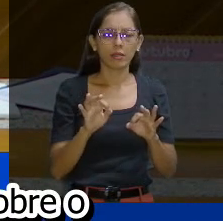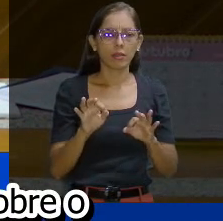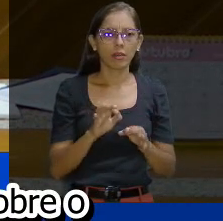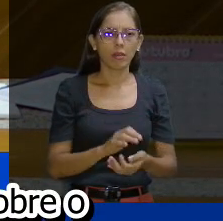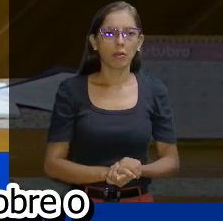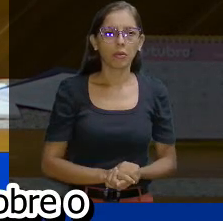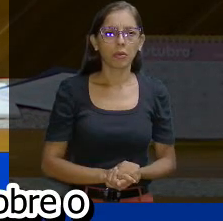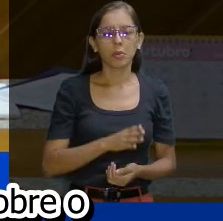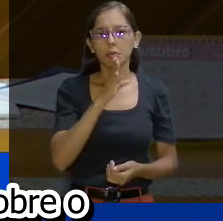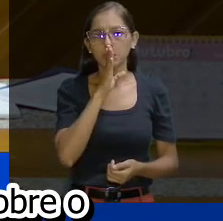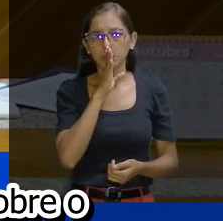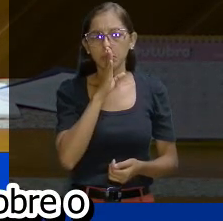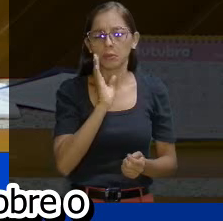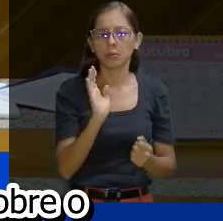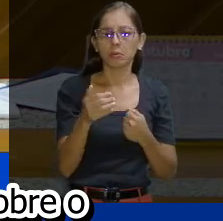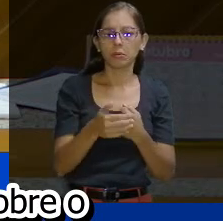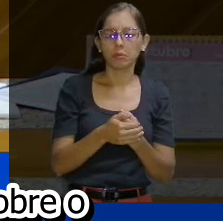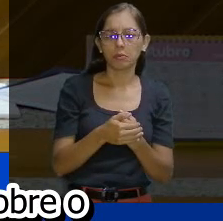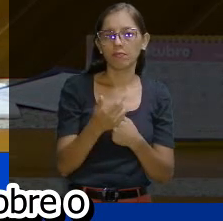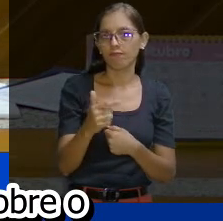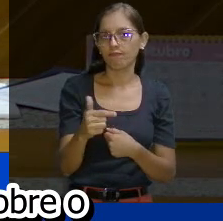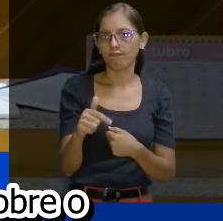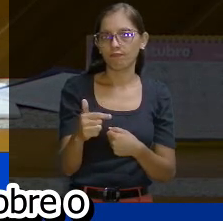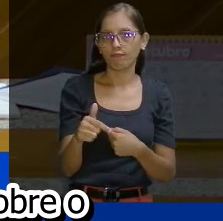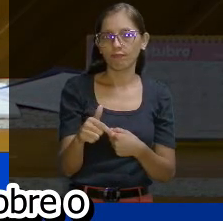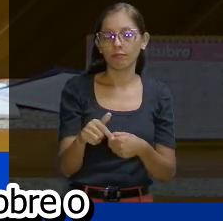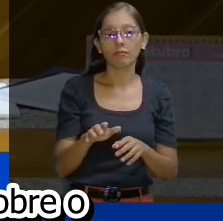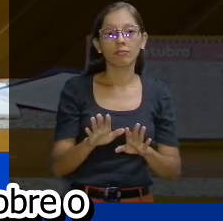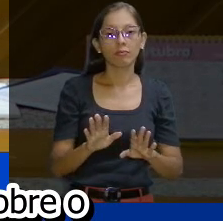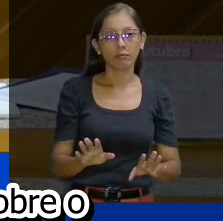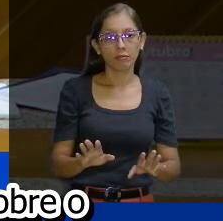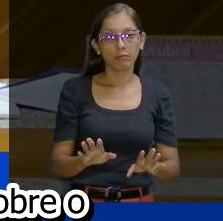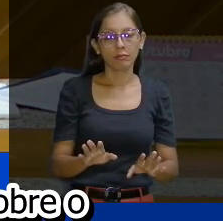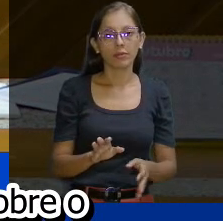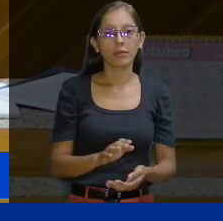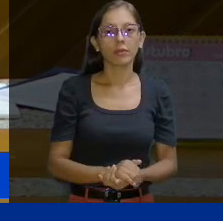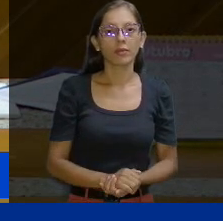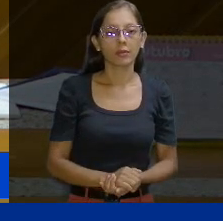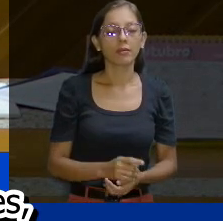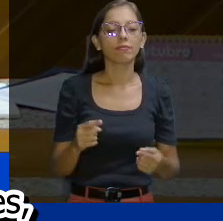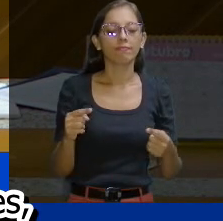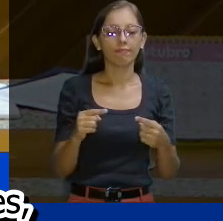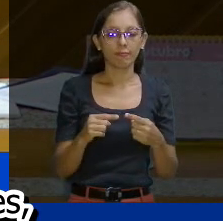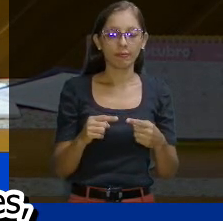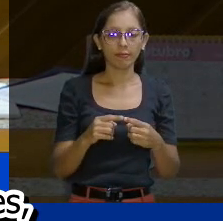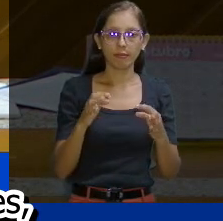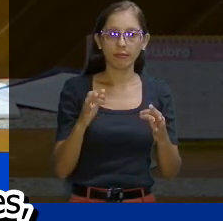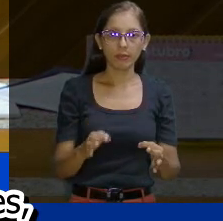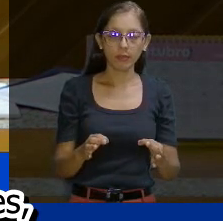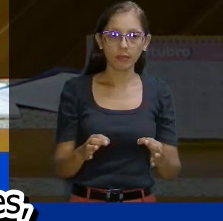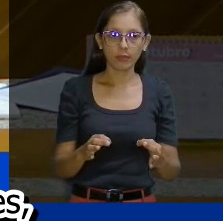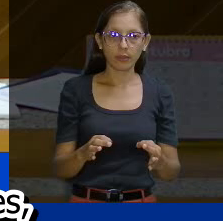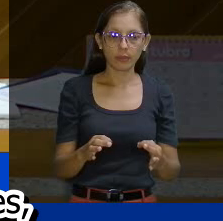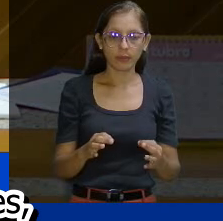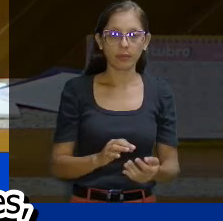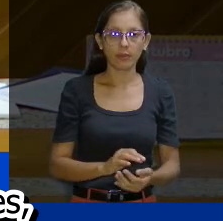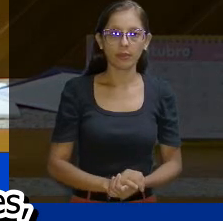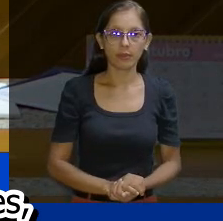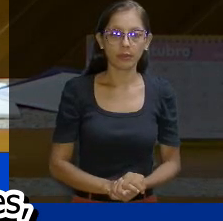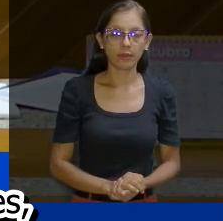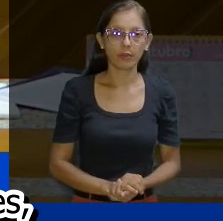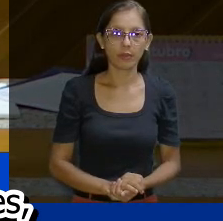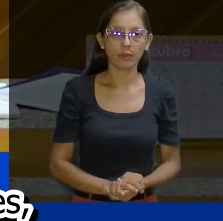omissão ou obscuridade sobre o tema, mas sim um enfrentamento completo da questão. Então, fiz